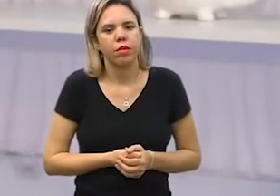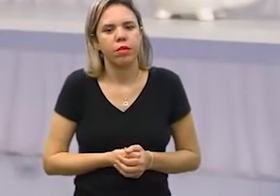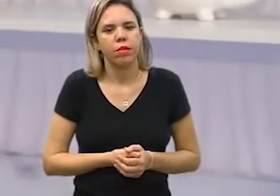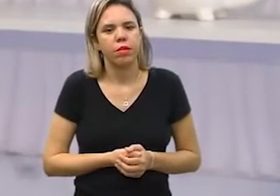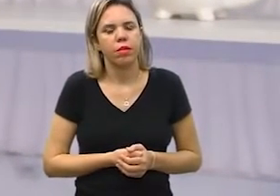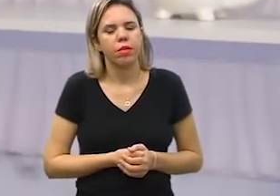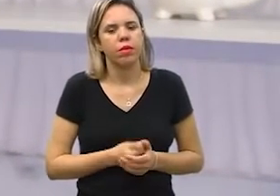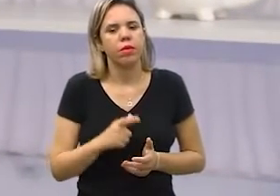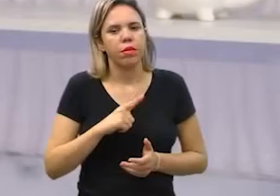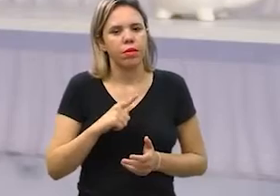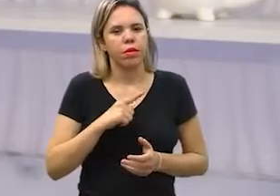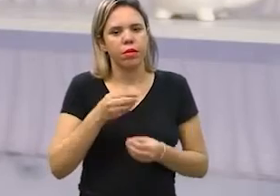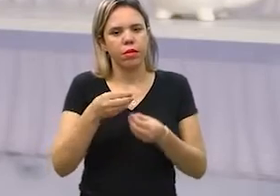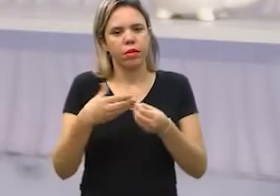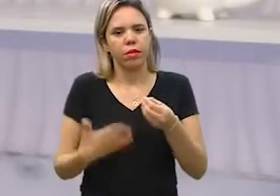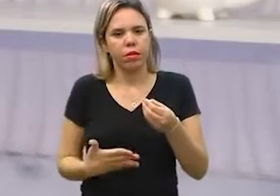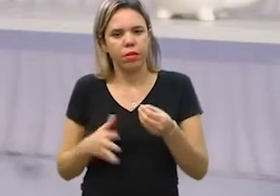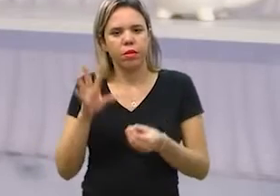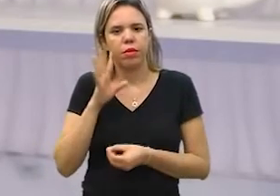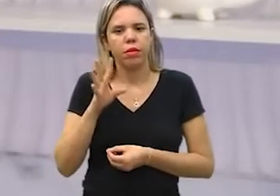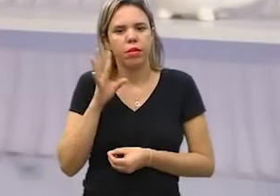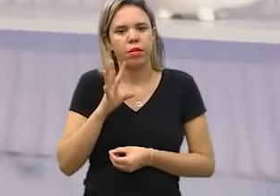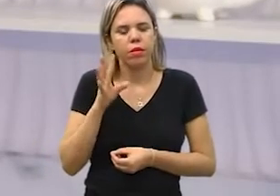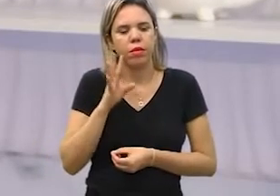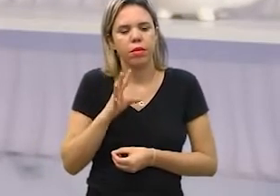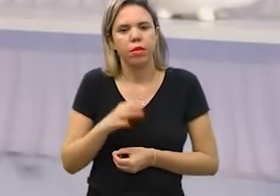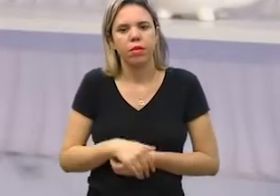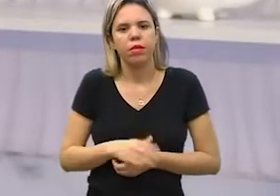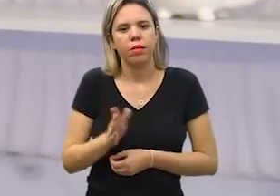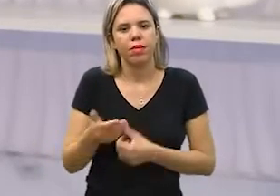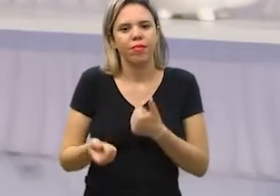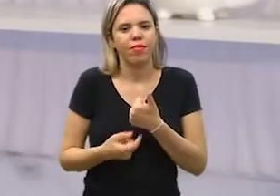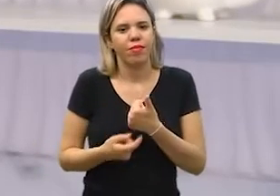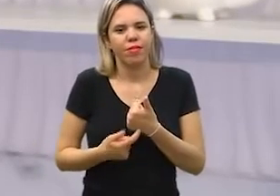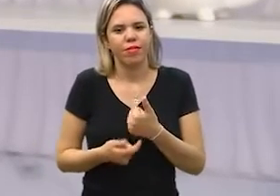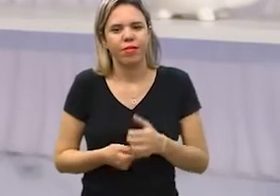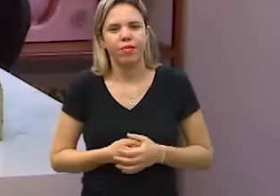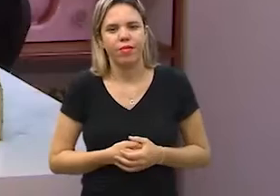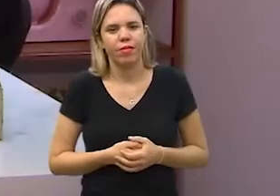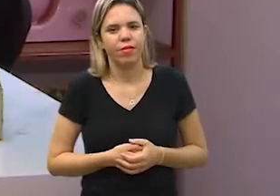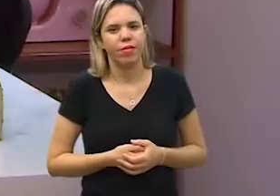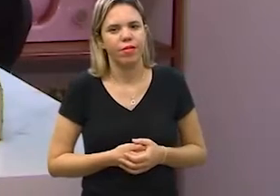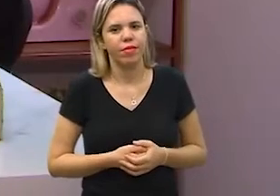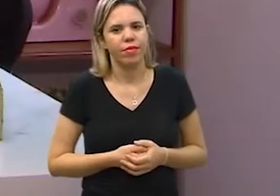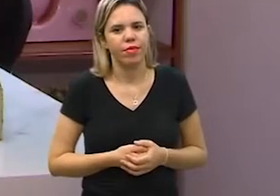@haritá_docesfinos. Lá eu tenho um conteúdo muito legal, então já me segue.